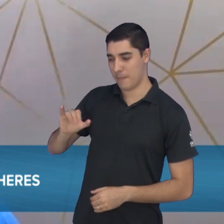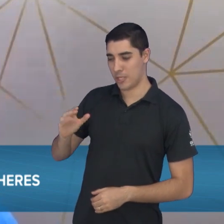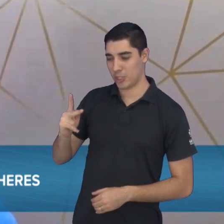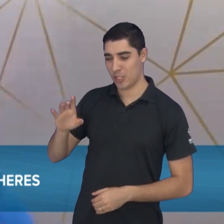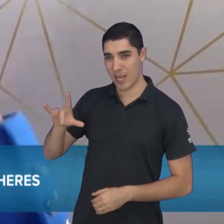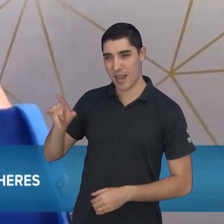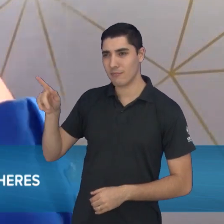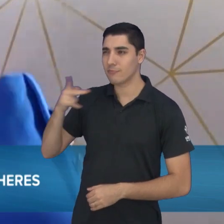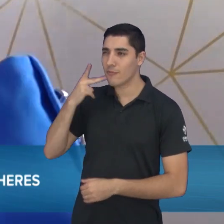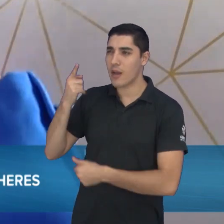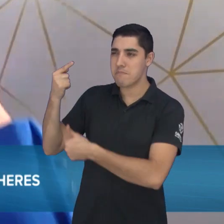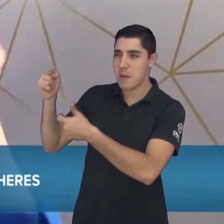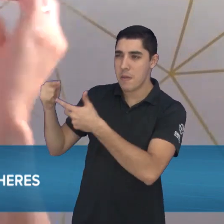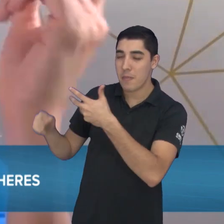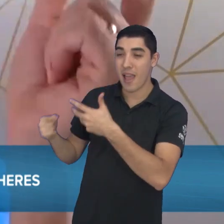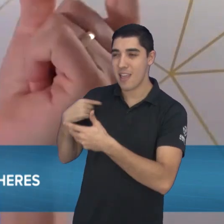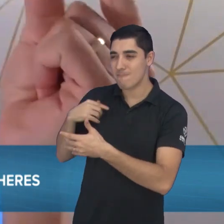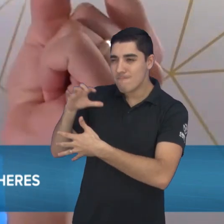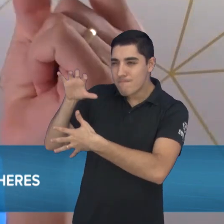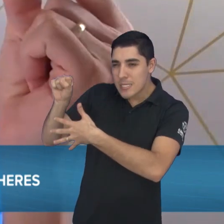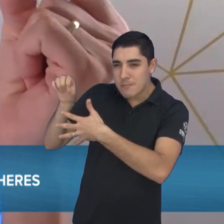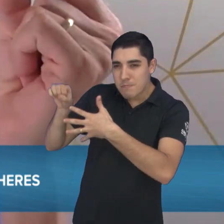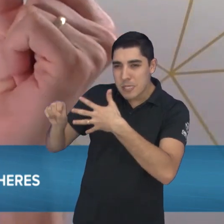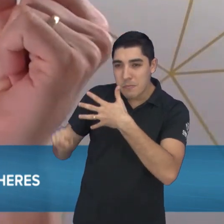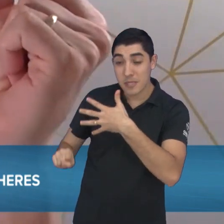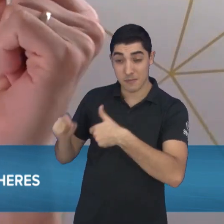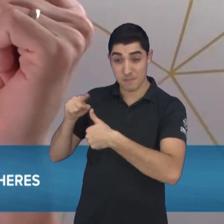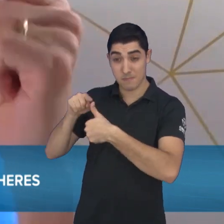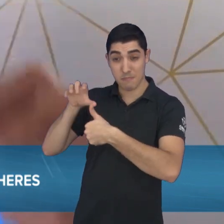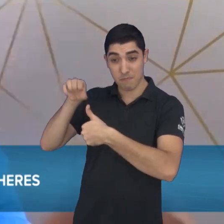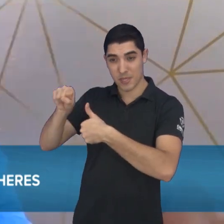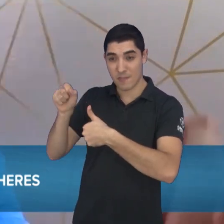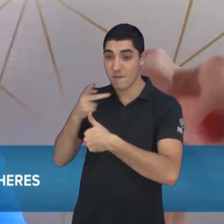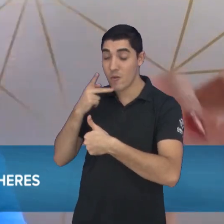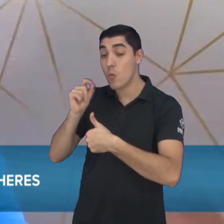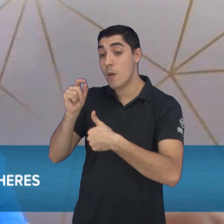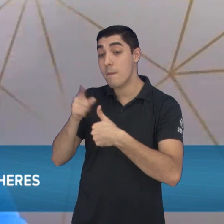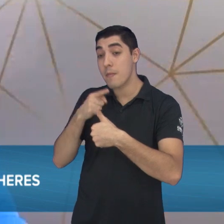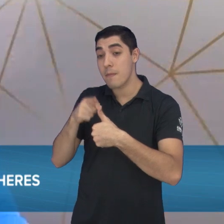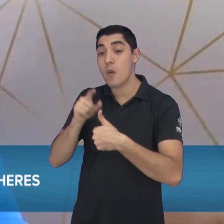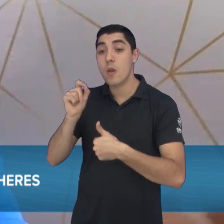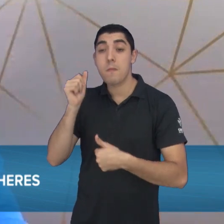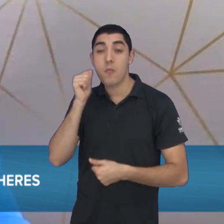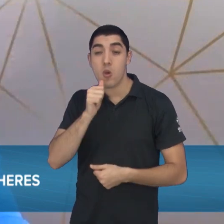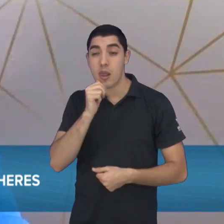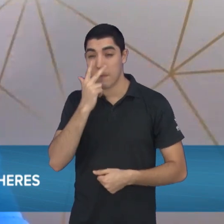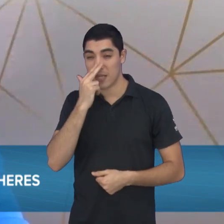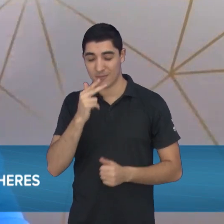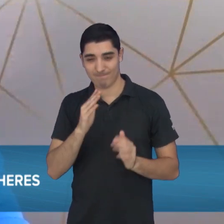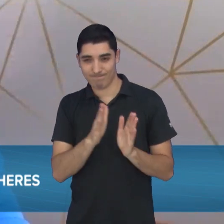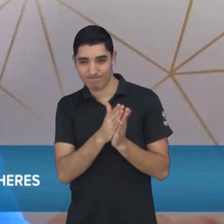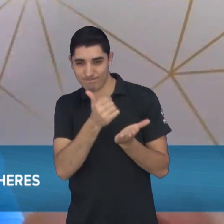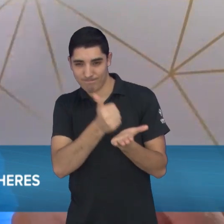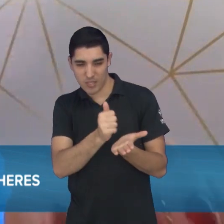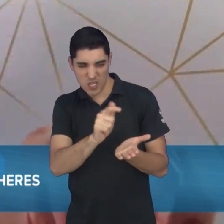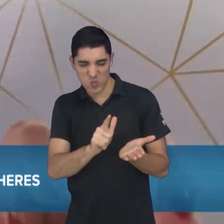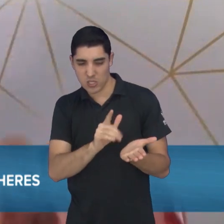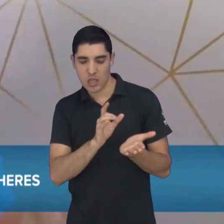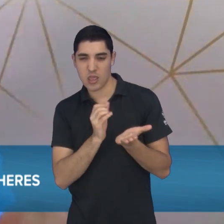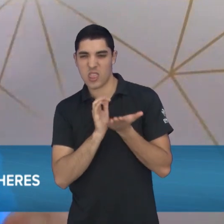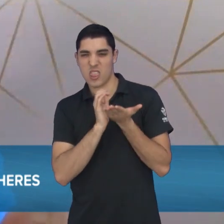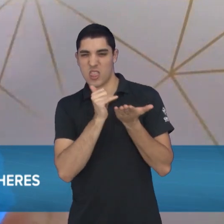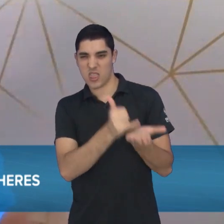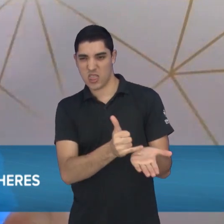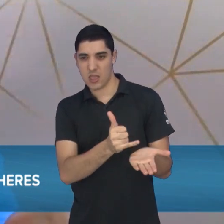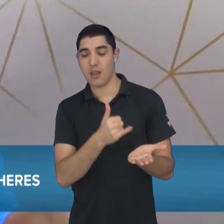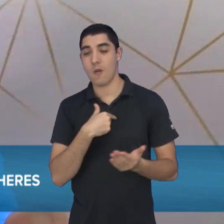primeiro foi exatamente aquilo que eu tinha falado no início, né? A mulher, às vezes, ela deixa o CLT para empreender, mas ela esquece que